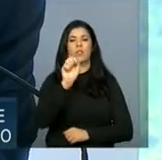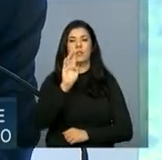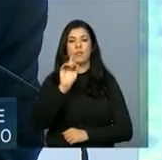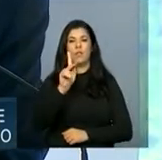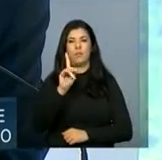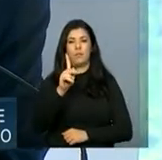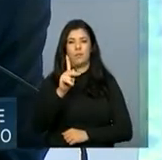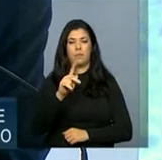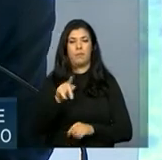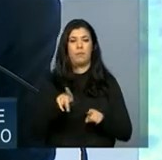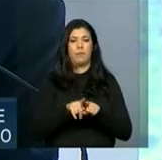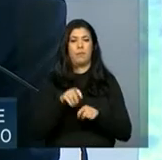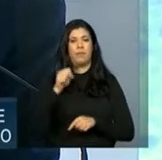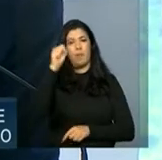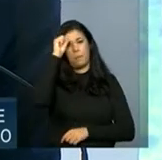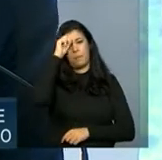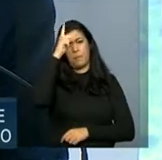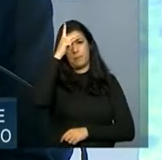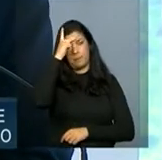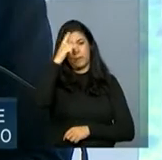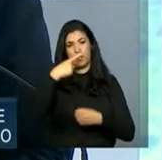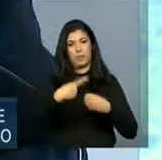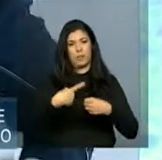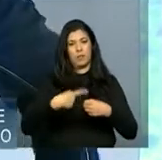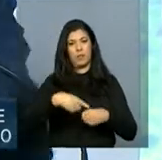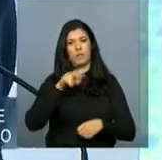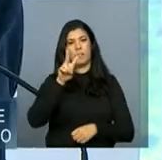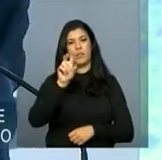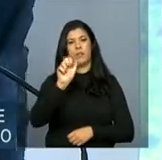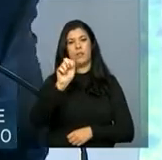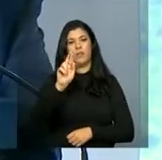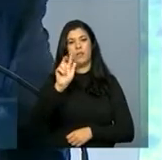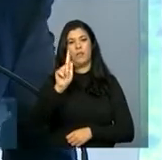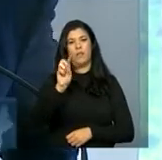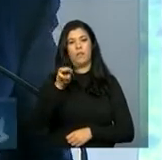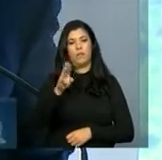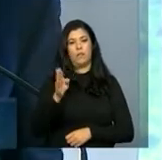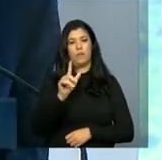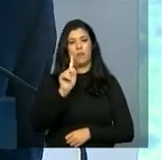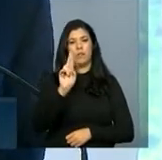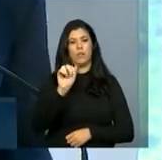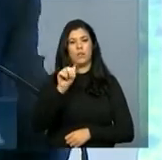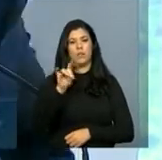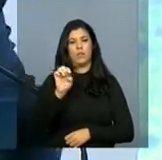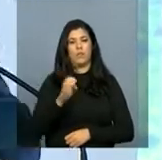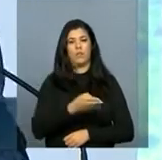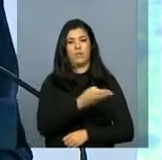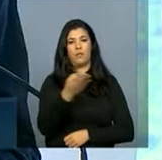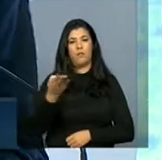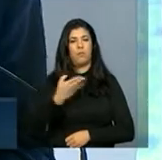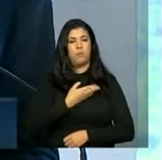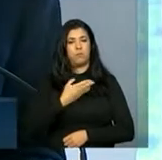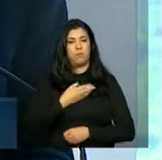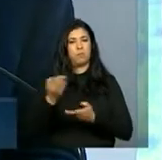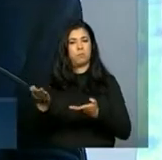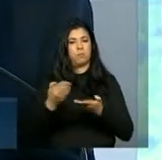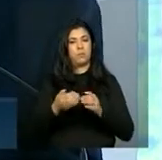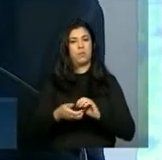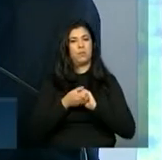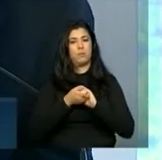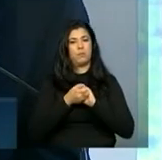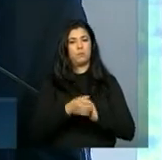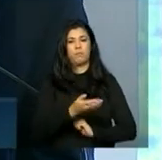Roberto Rocha prefeito de Vargem Grande Paulista amigas e amigos dia da alegria